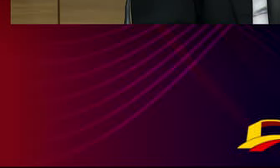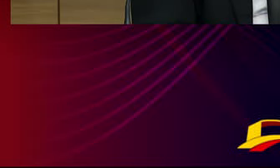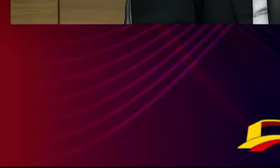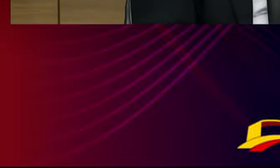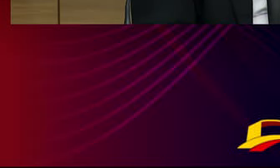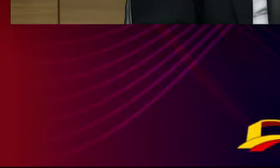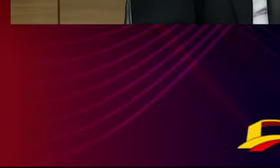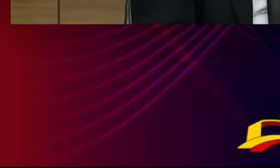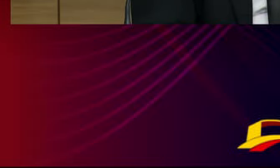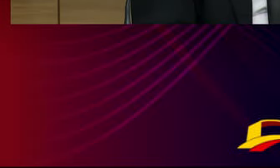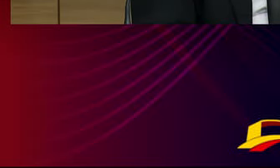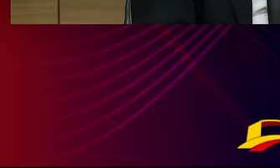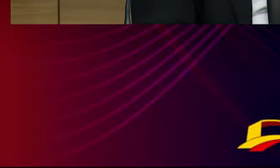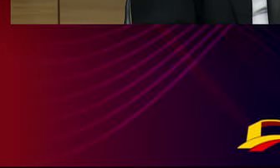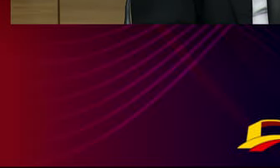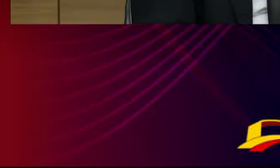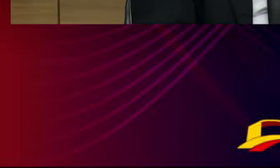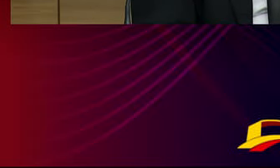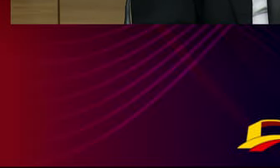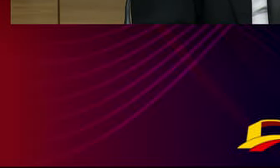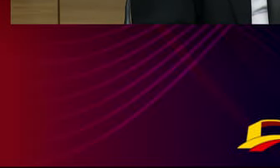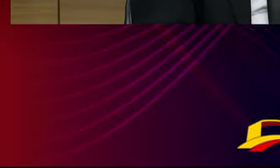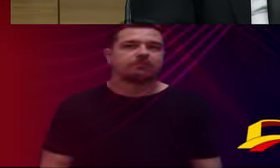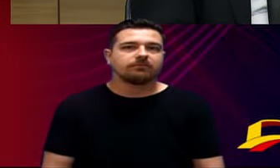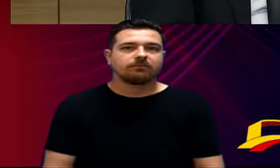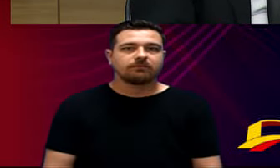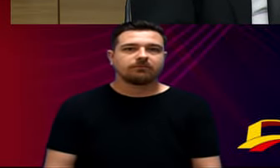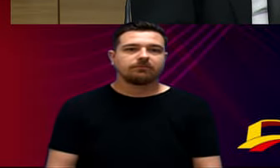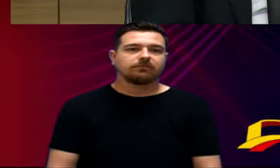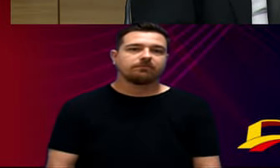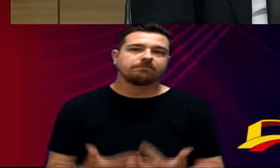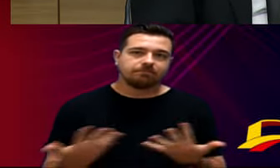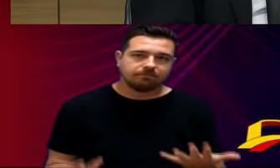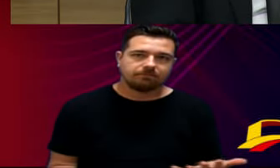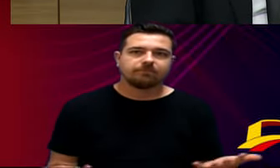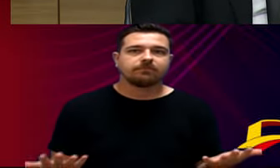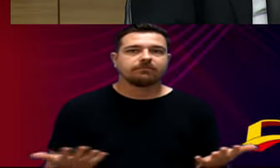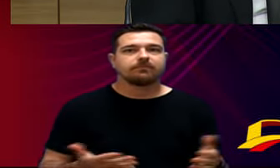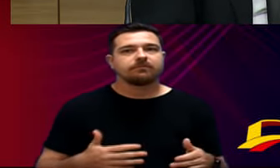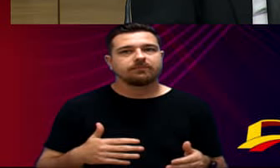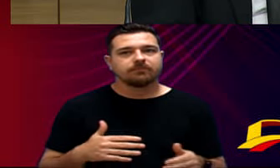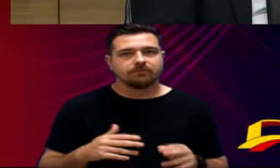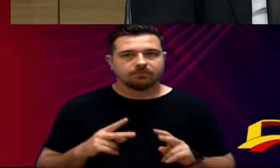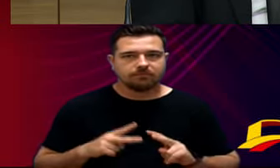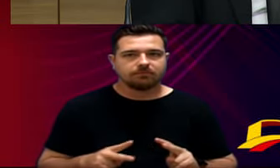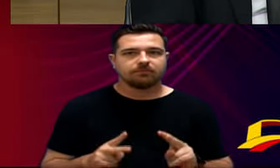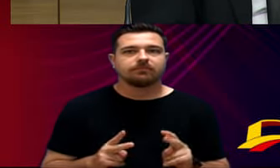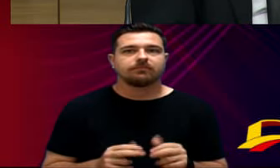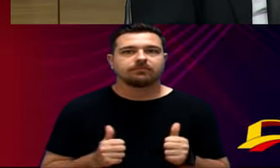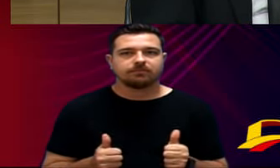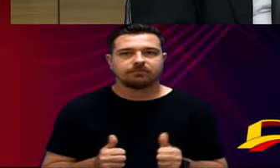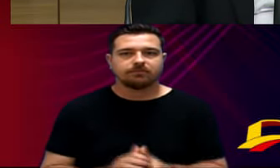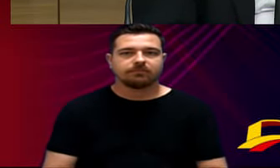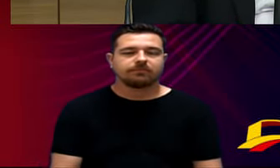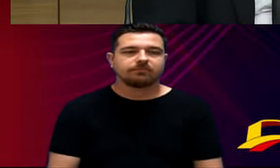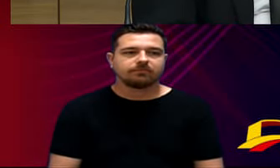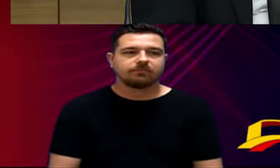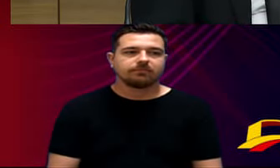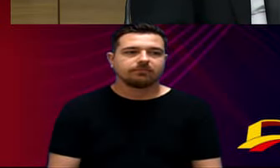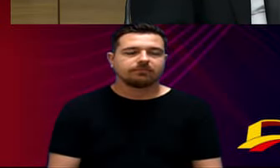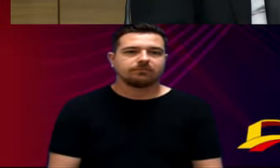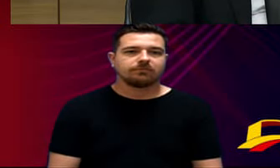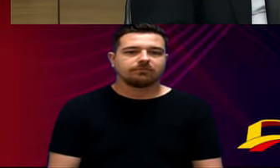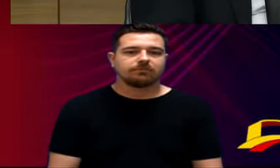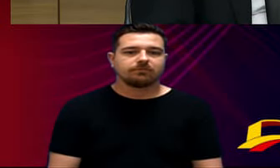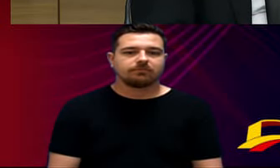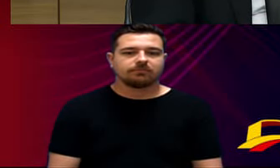eu estive presente não apareceu isso Bom enfim né Vamos lá bom eh